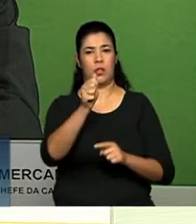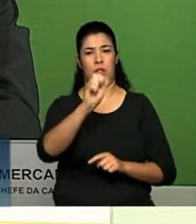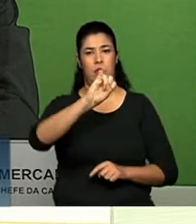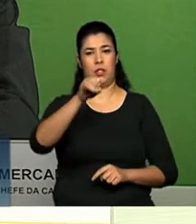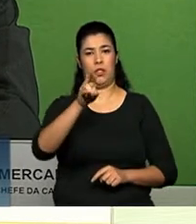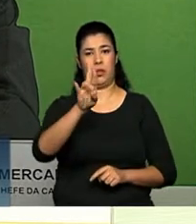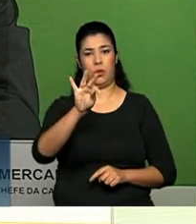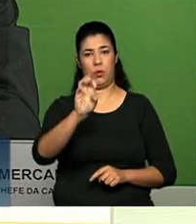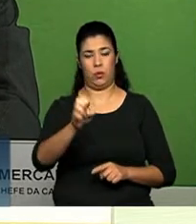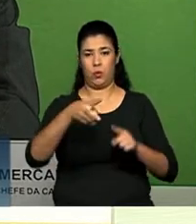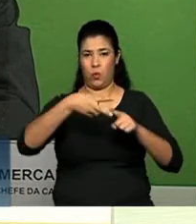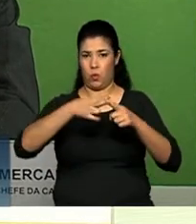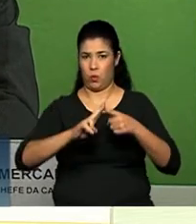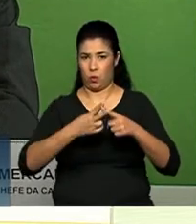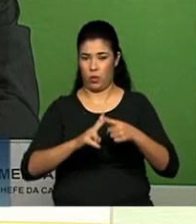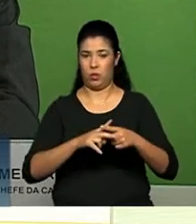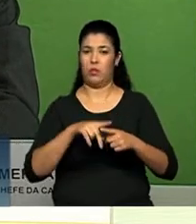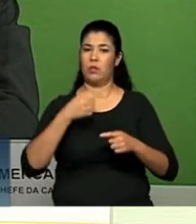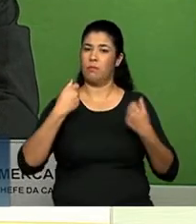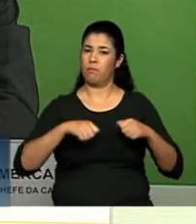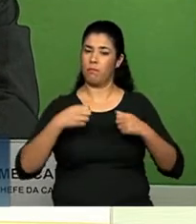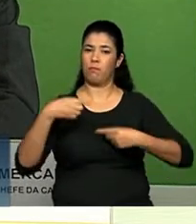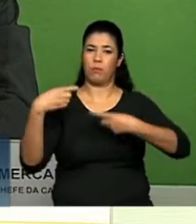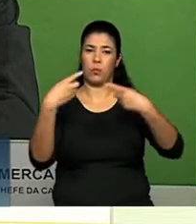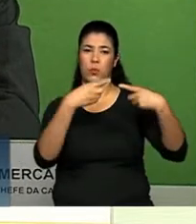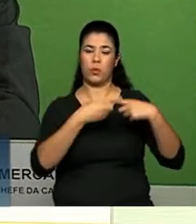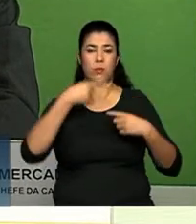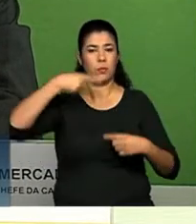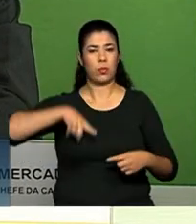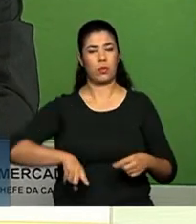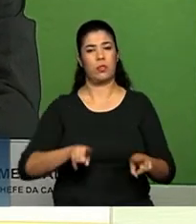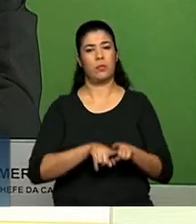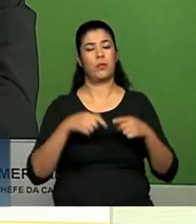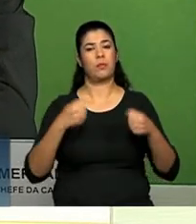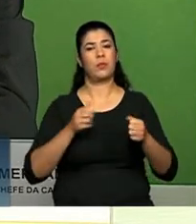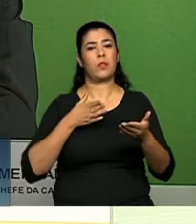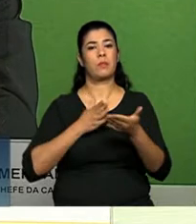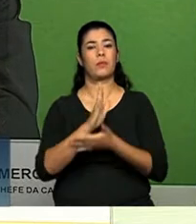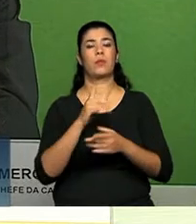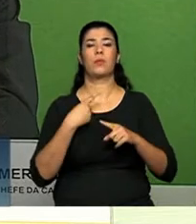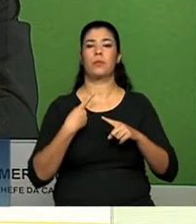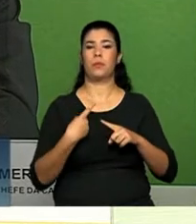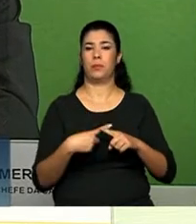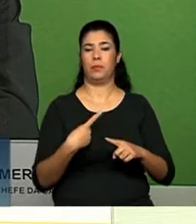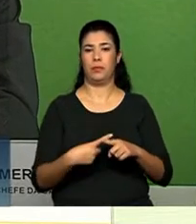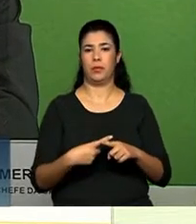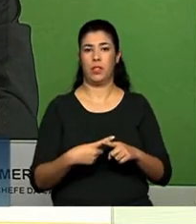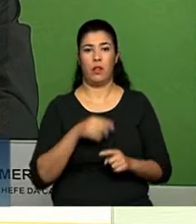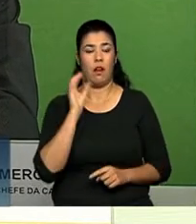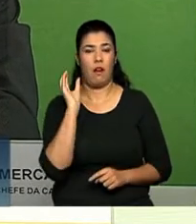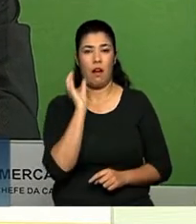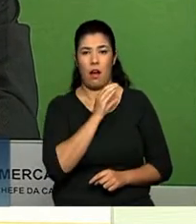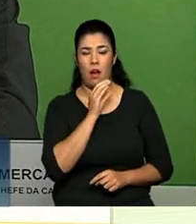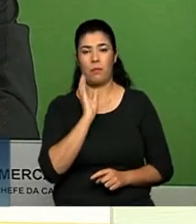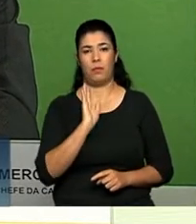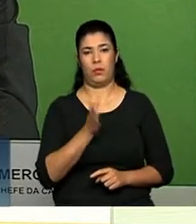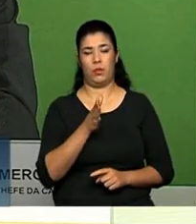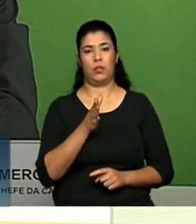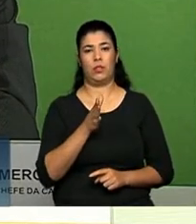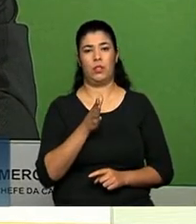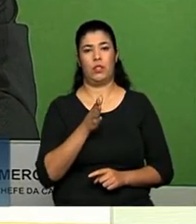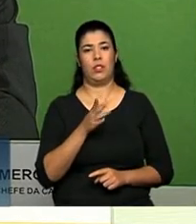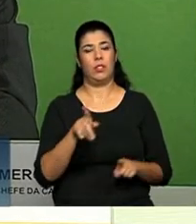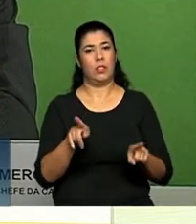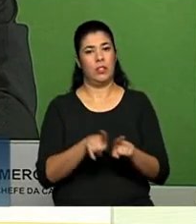sua profundidade. Por que ele precisa ser aprovado? Quanto mais rápido e